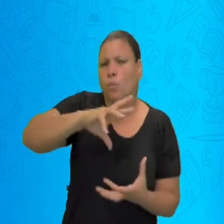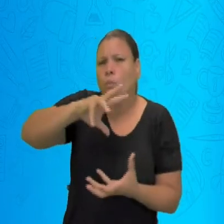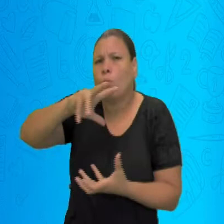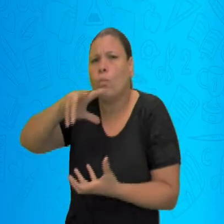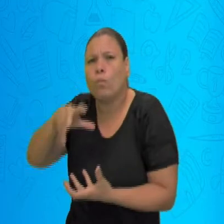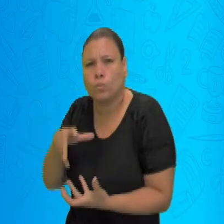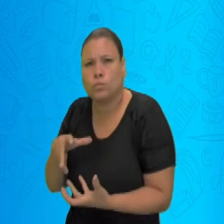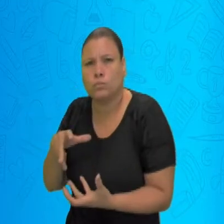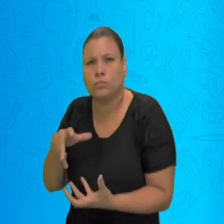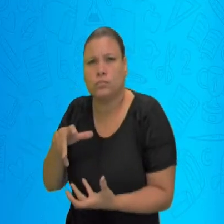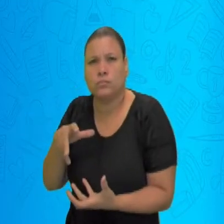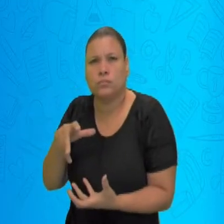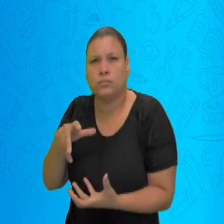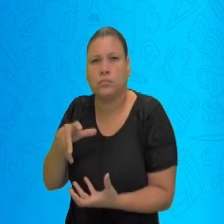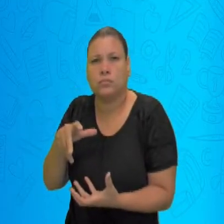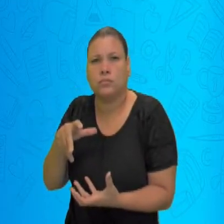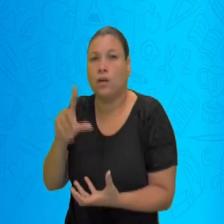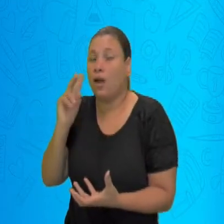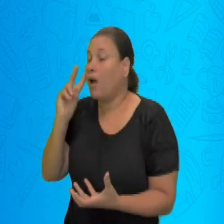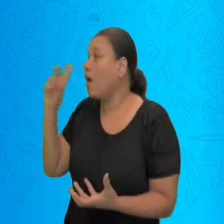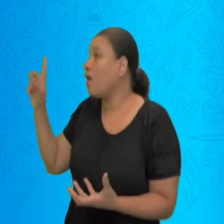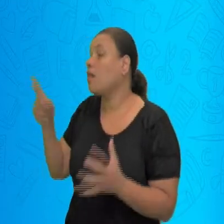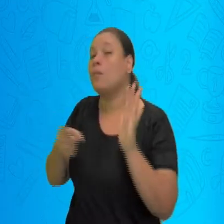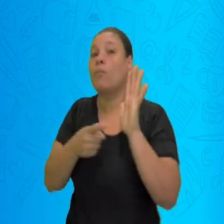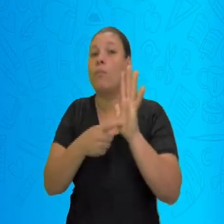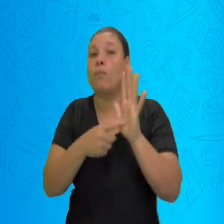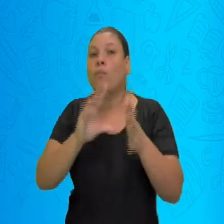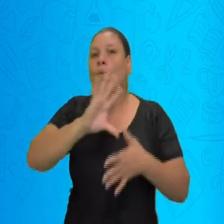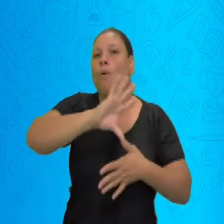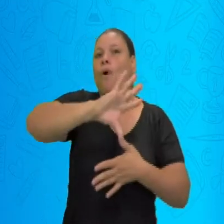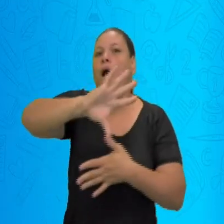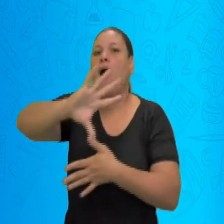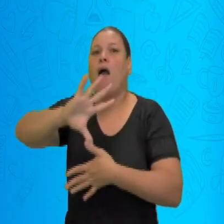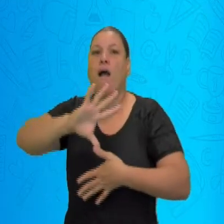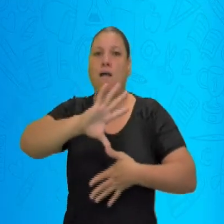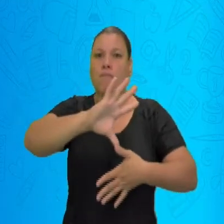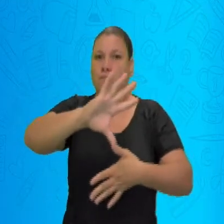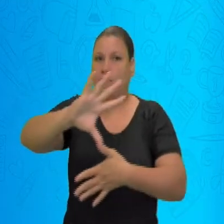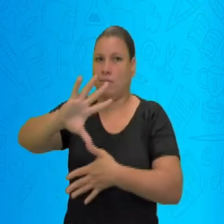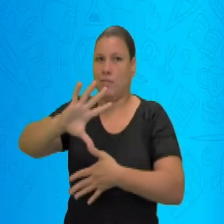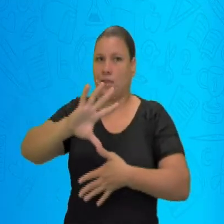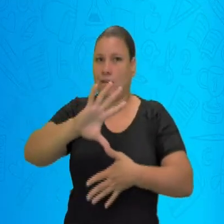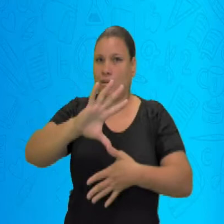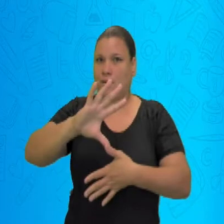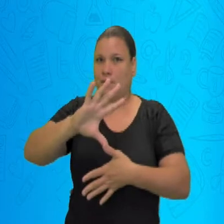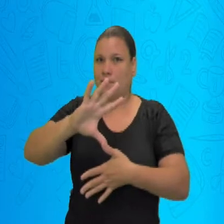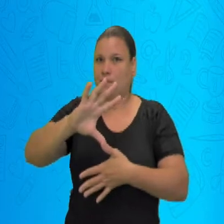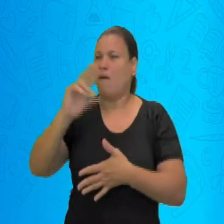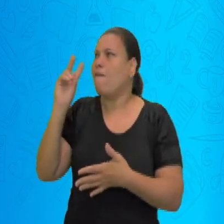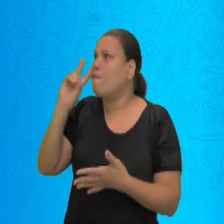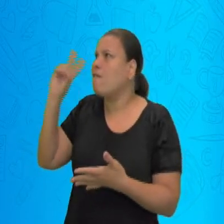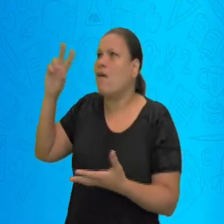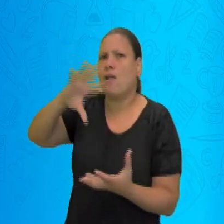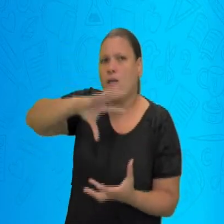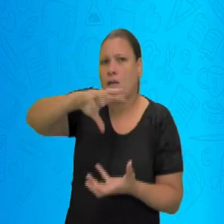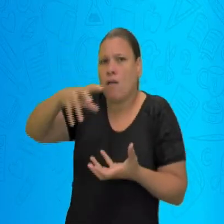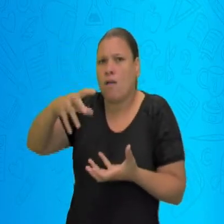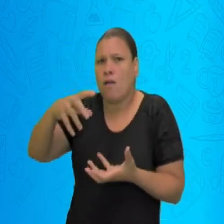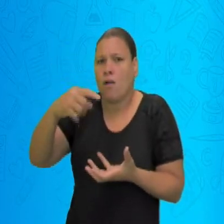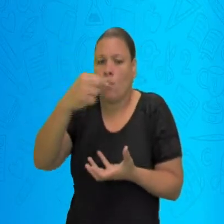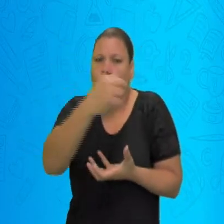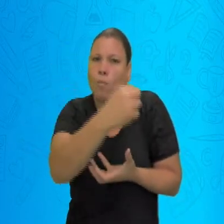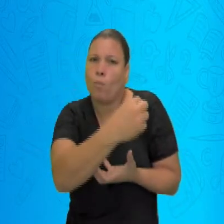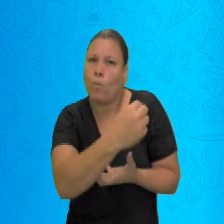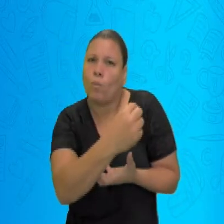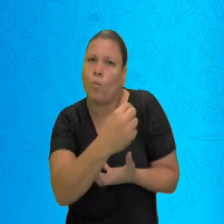quando eu falo de América, olha bem, ela é cortada aqui em cima pelo